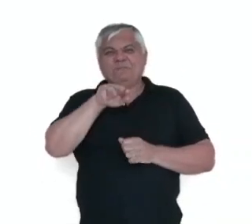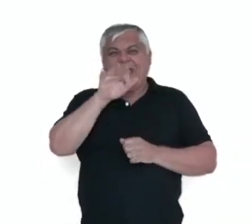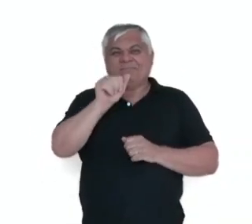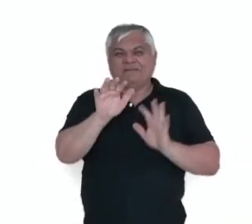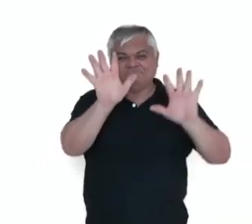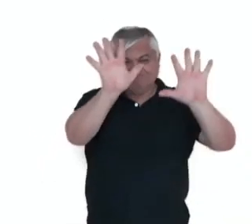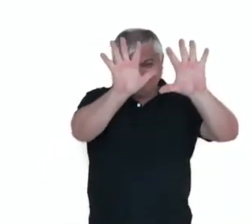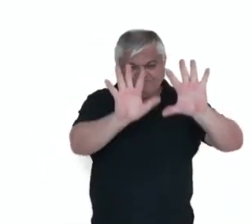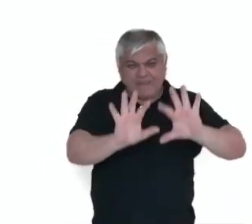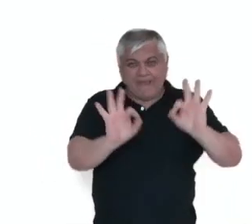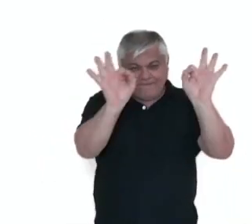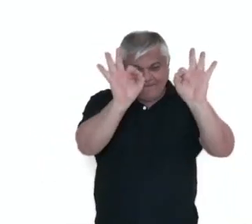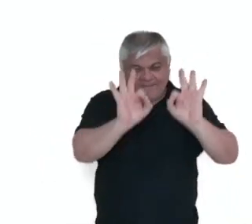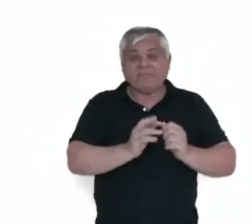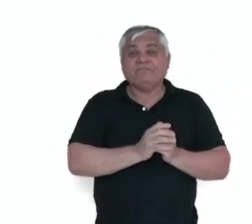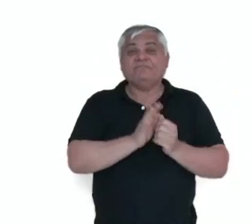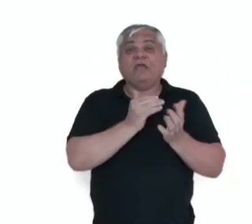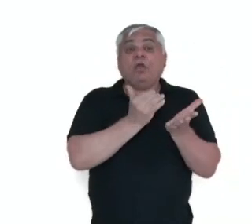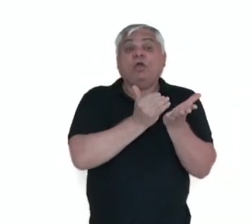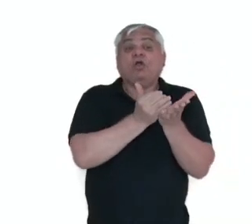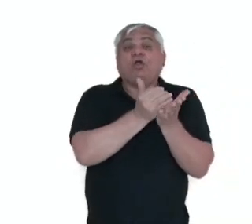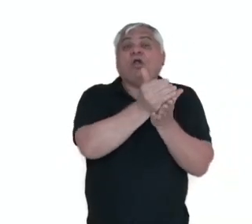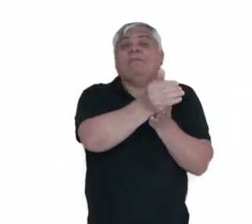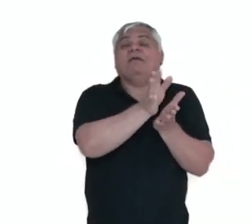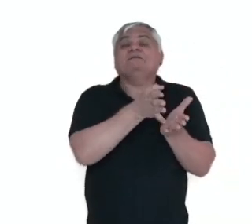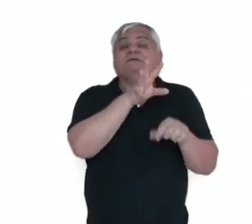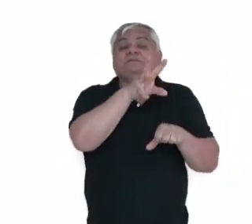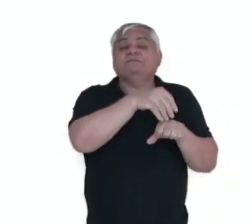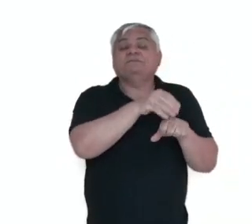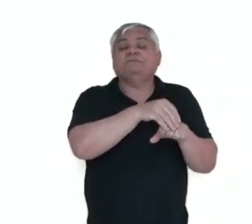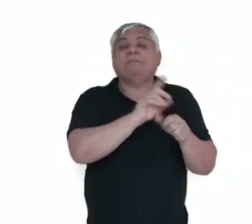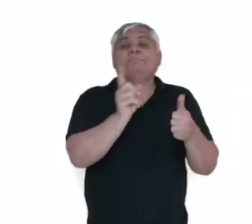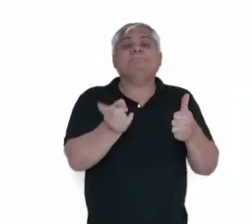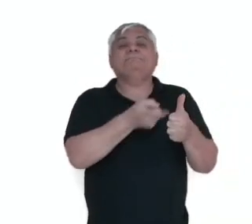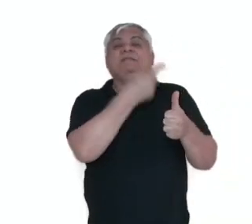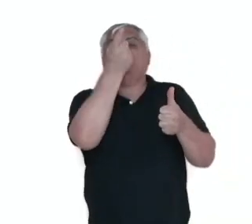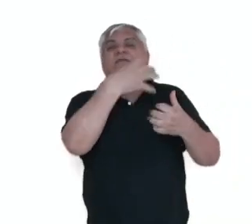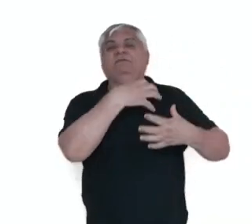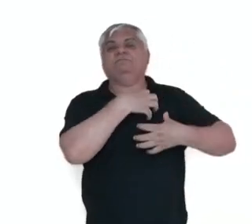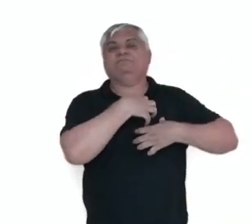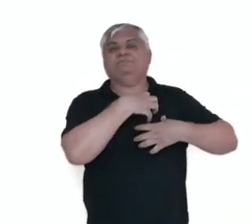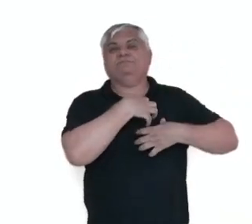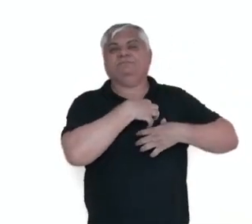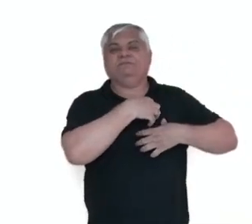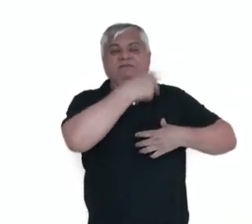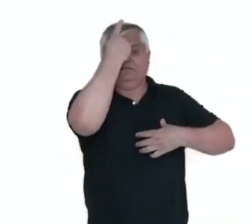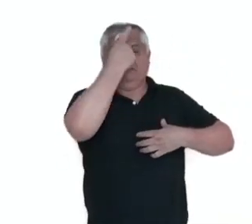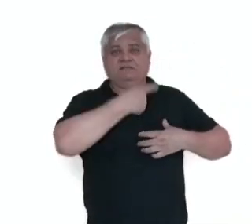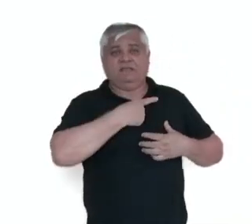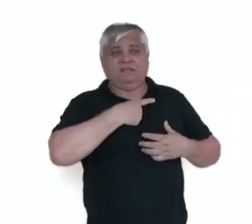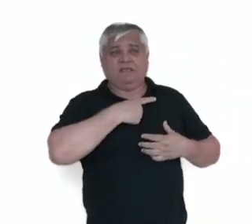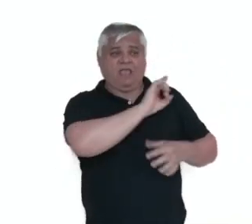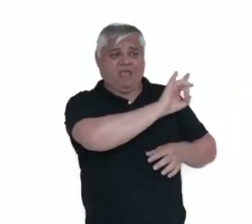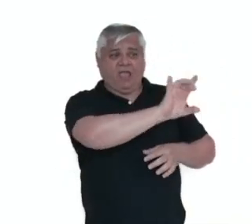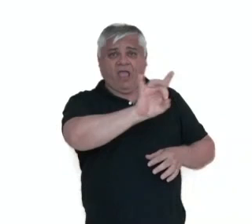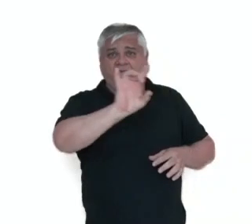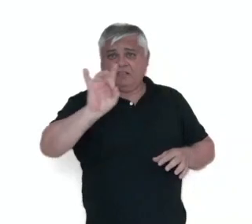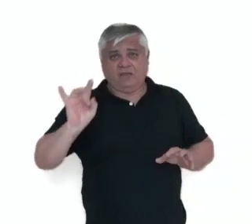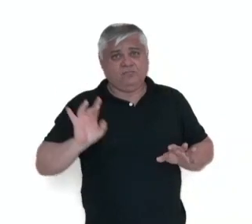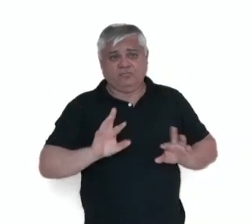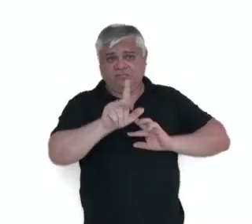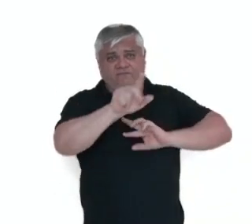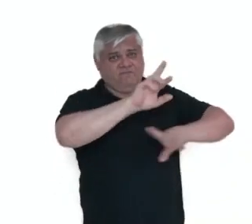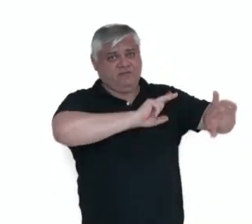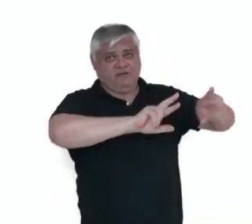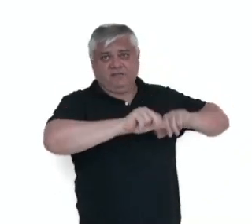para Hume, o início do conhecimento está nas percepções individuais que, por sua vez, se dividem